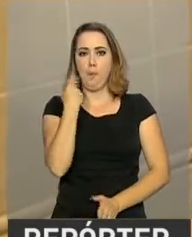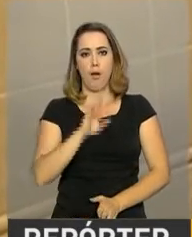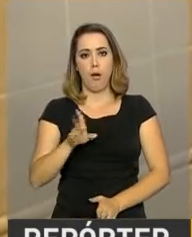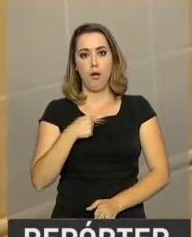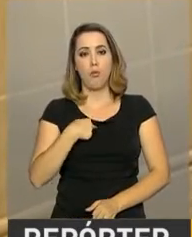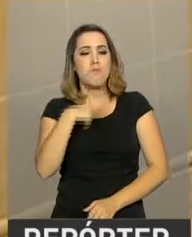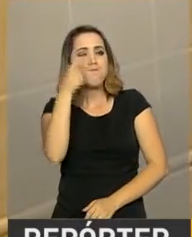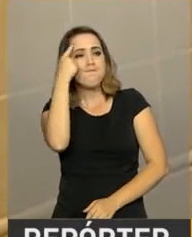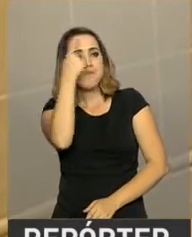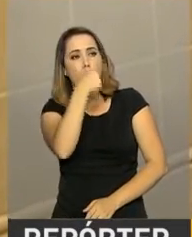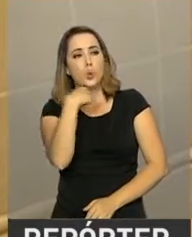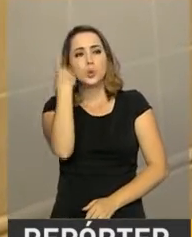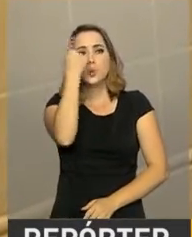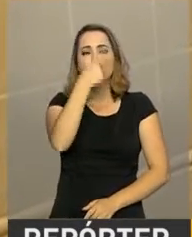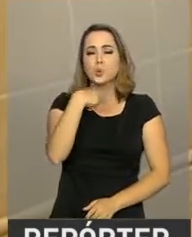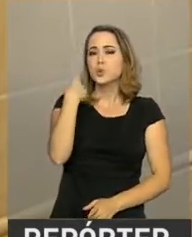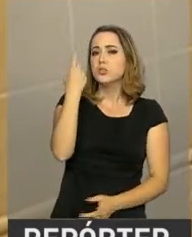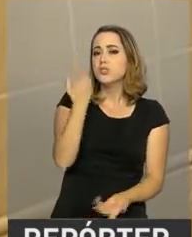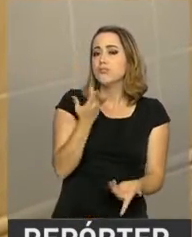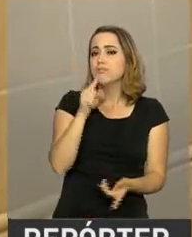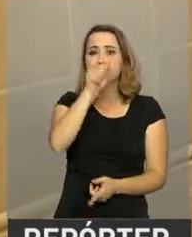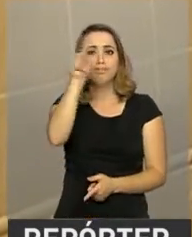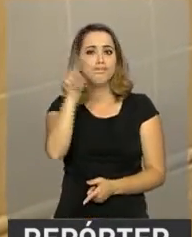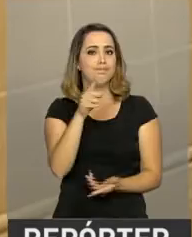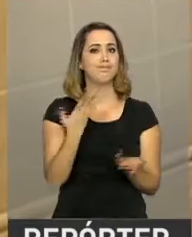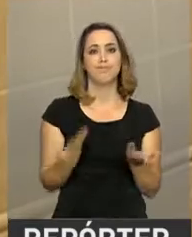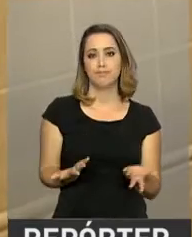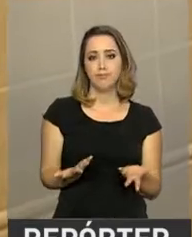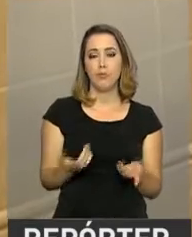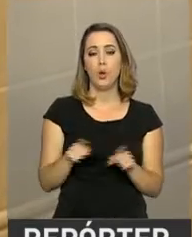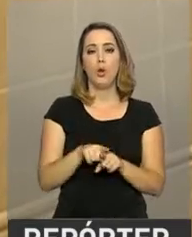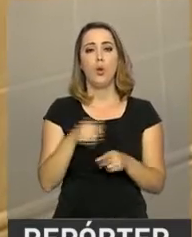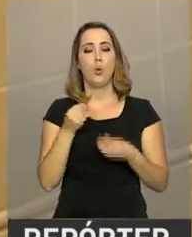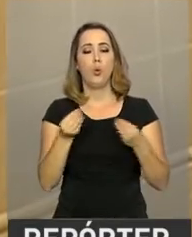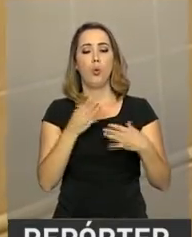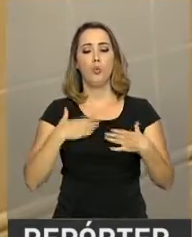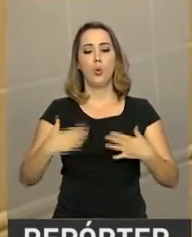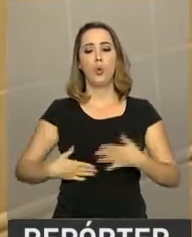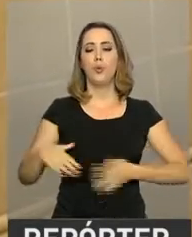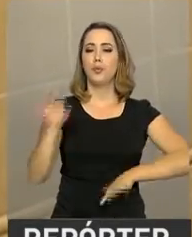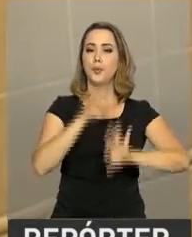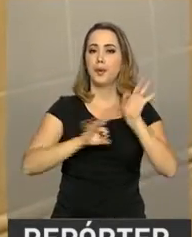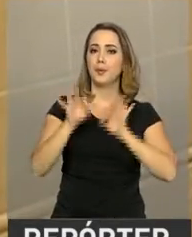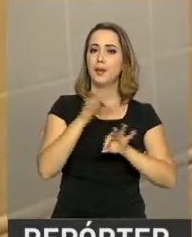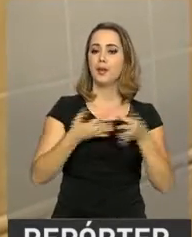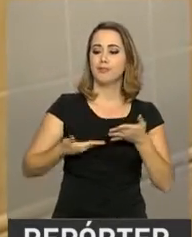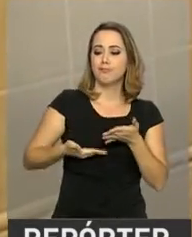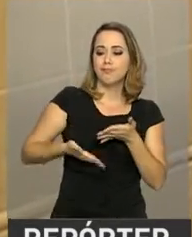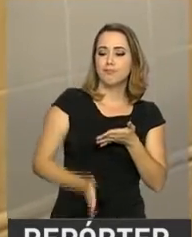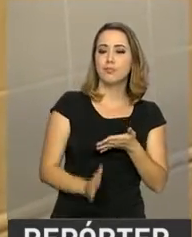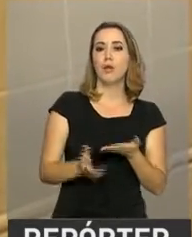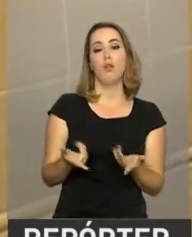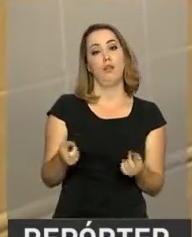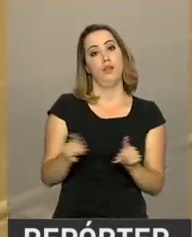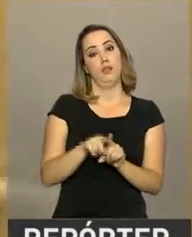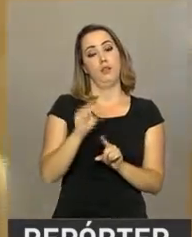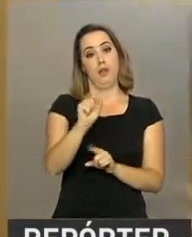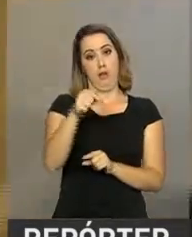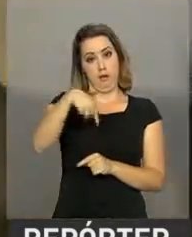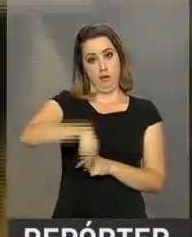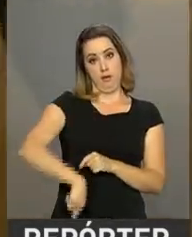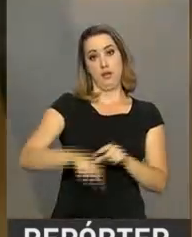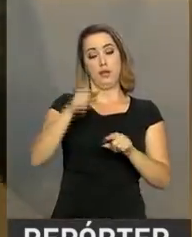esse trabalho todo e para o corpo deve estar preparado para o início do nascimento por isso na maternidade tem alguns auxílios como